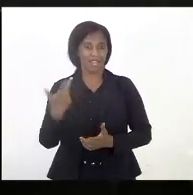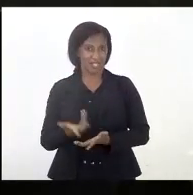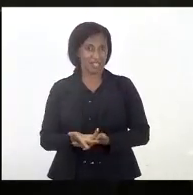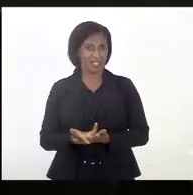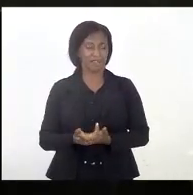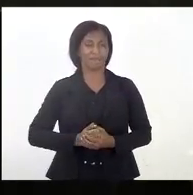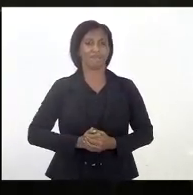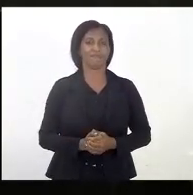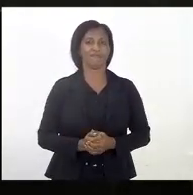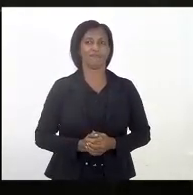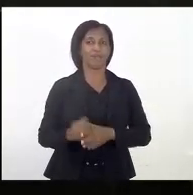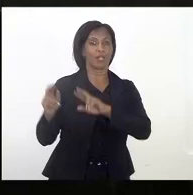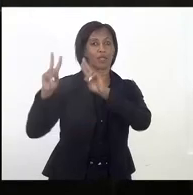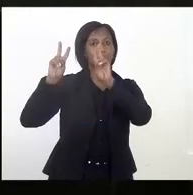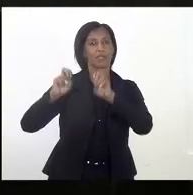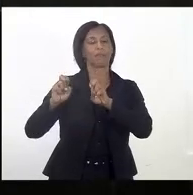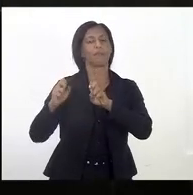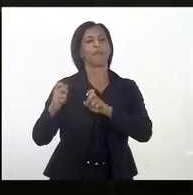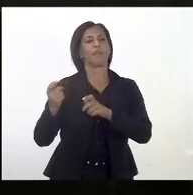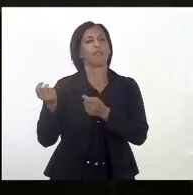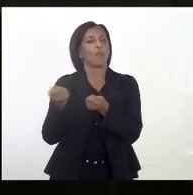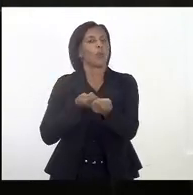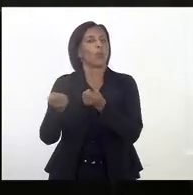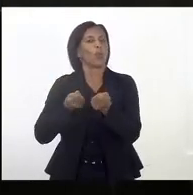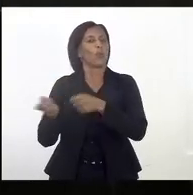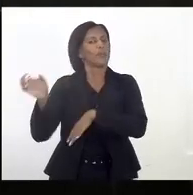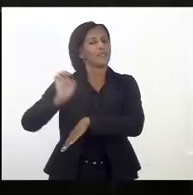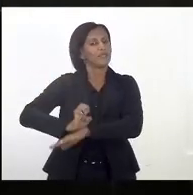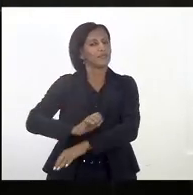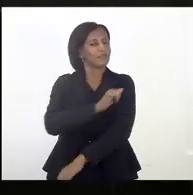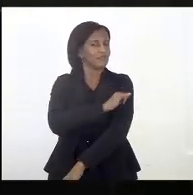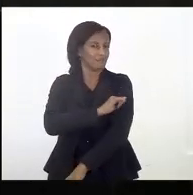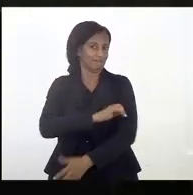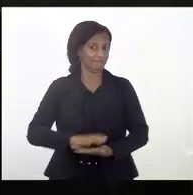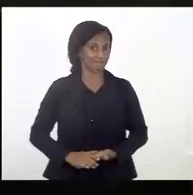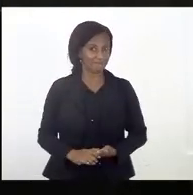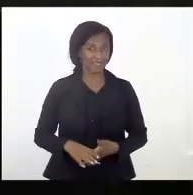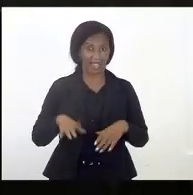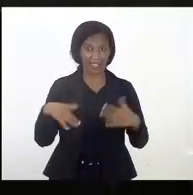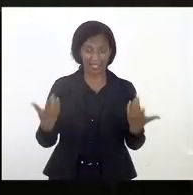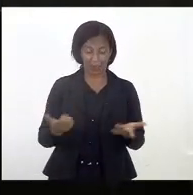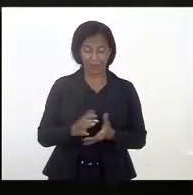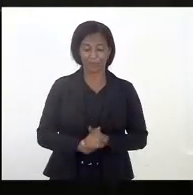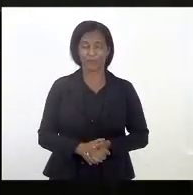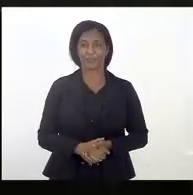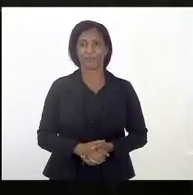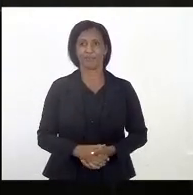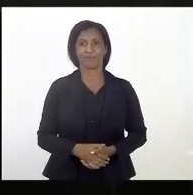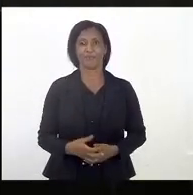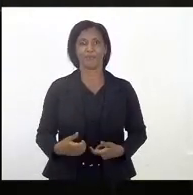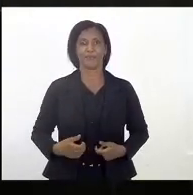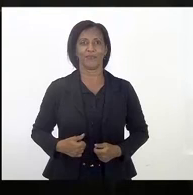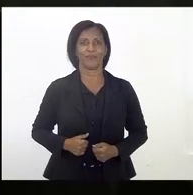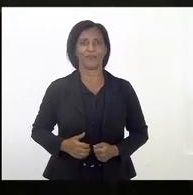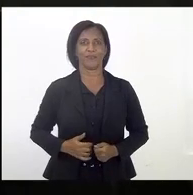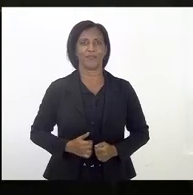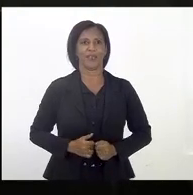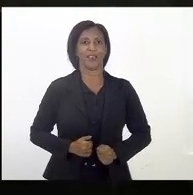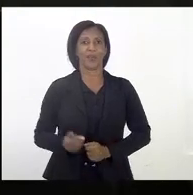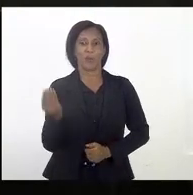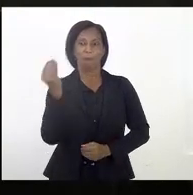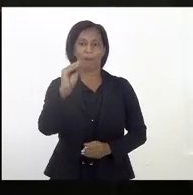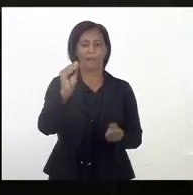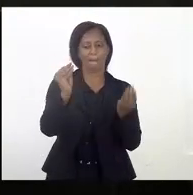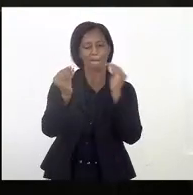embate em relação à economia do Estado do Rio de Janeiro então propositadamente coloquei esses